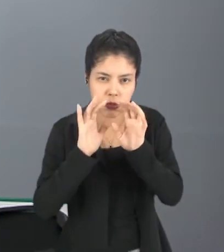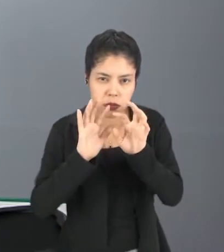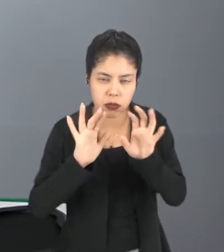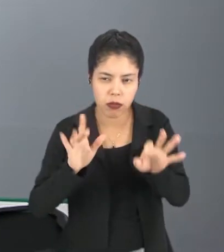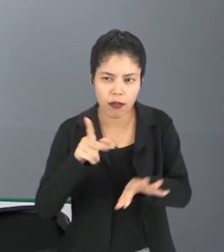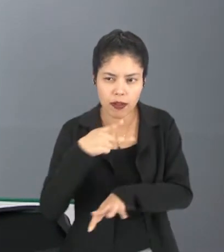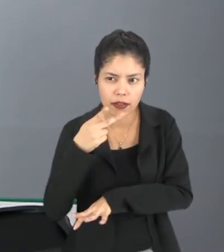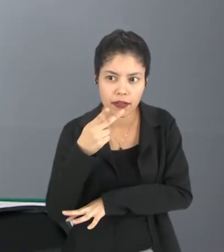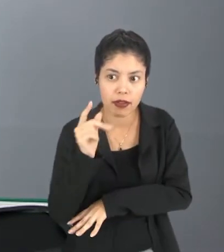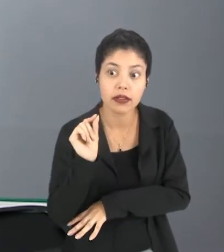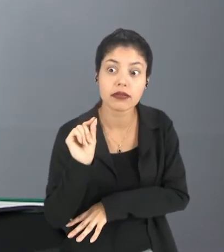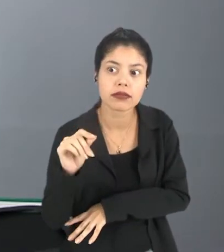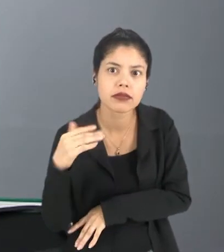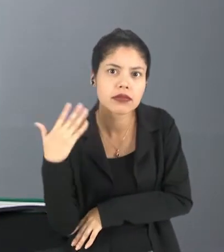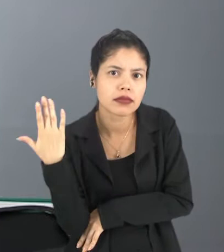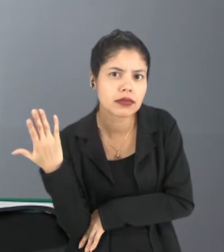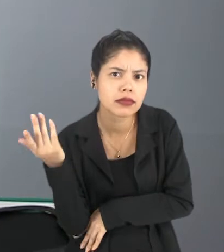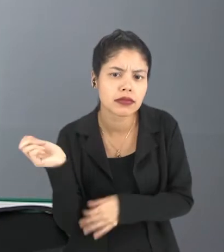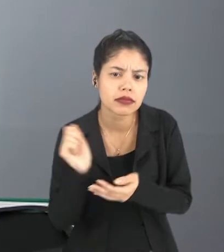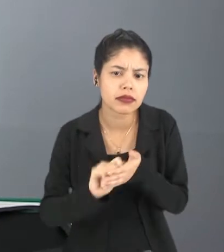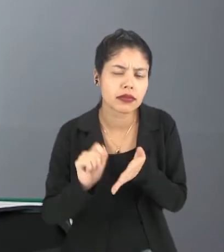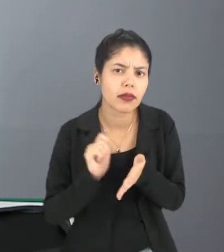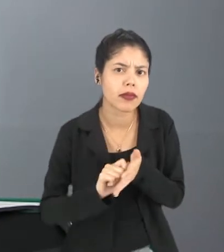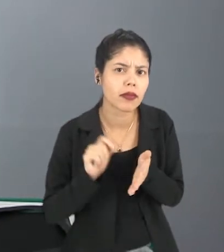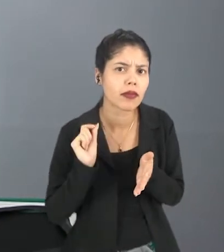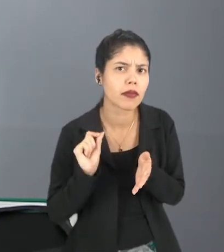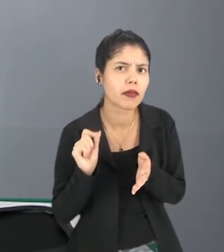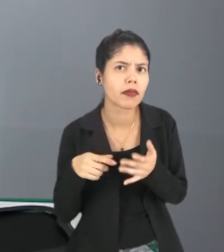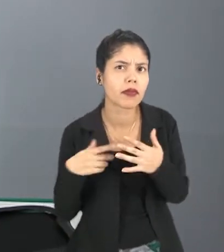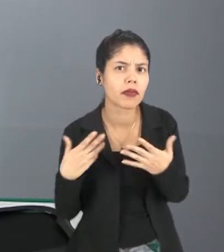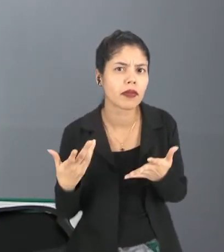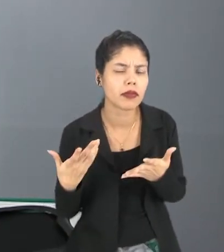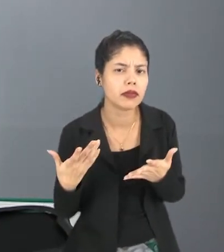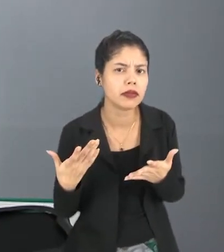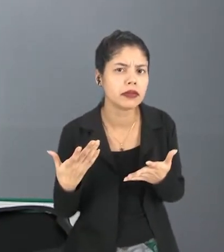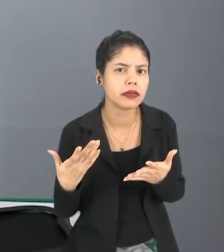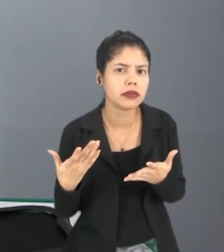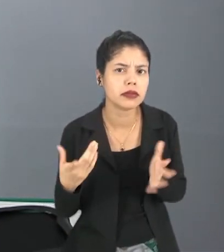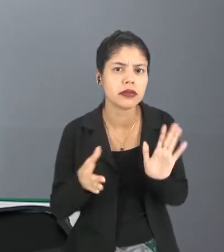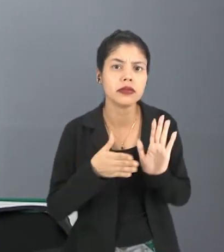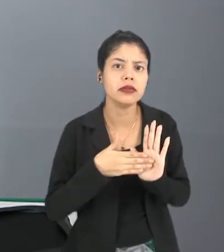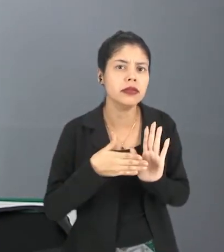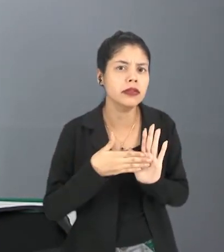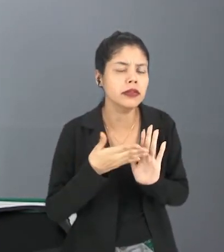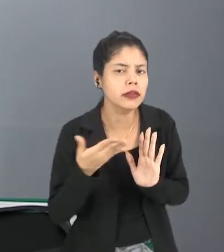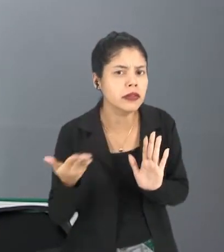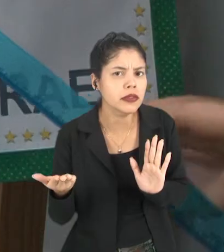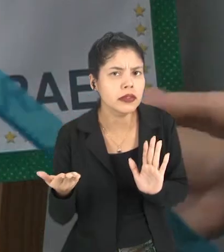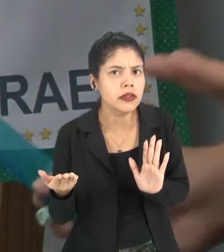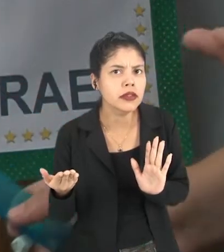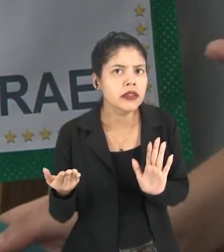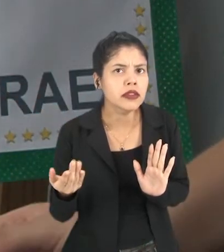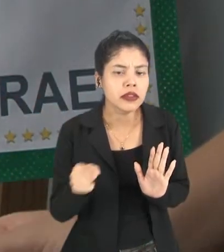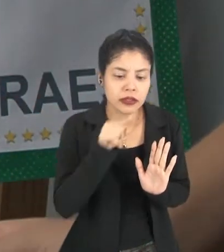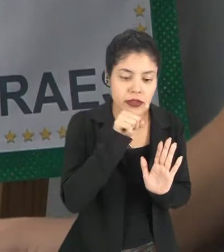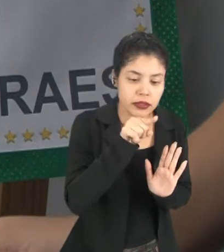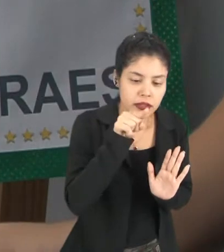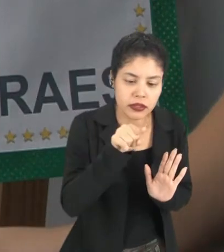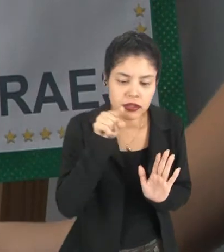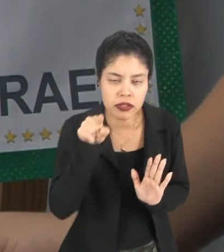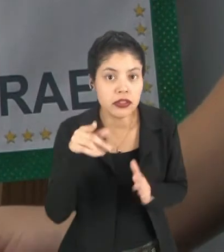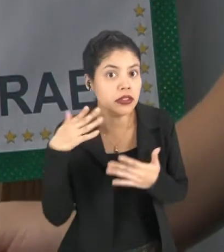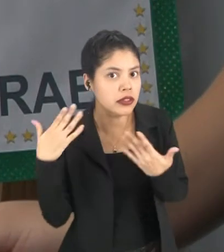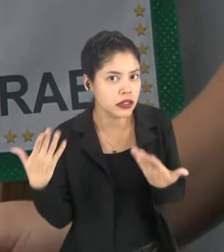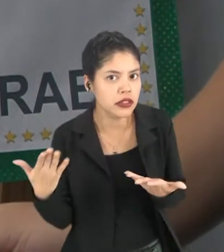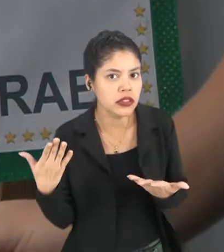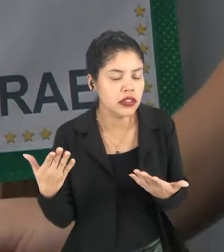que ele escreveu? Que temos aqui a pontuação de reticências,